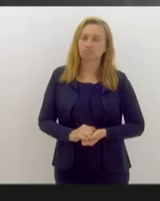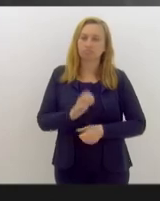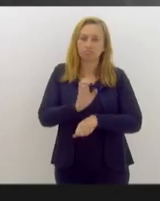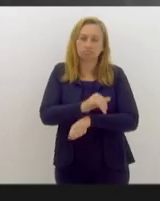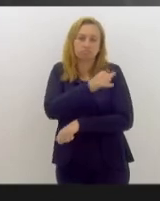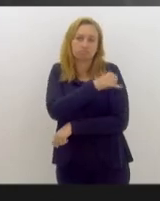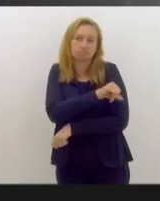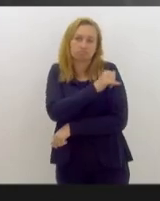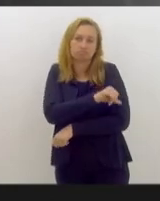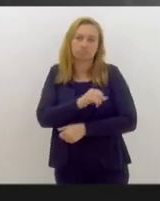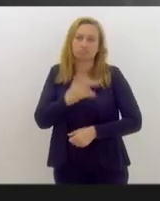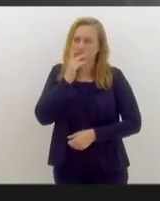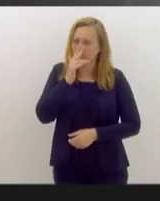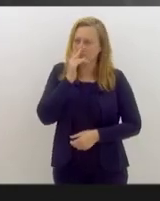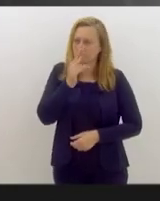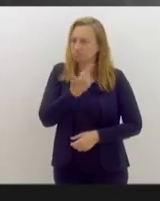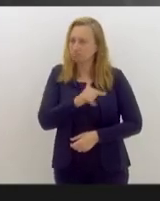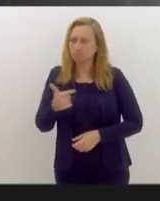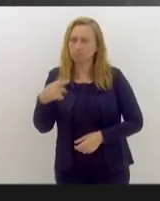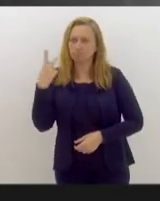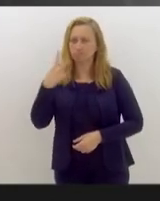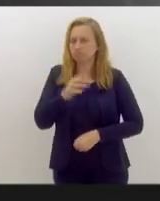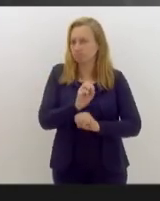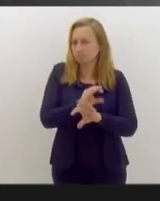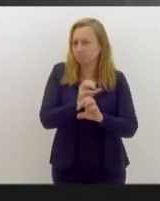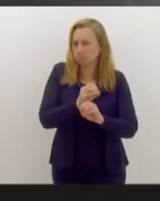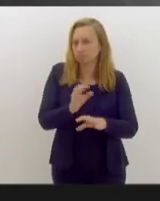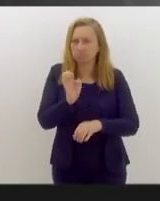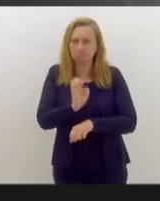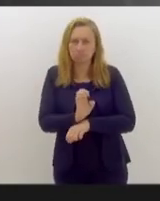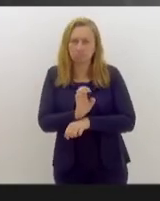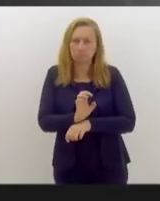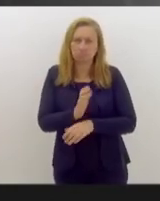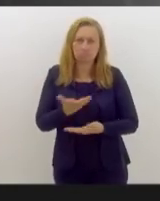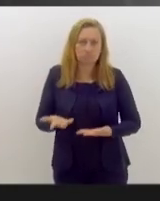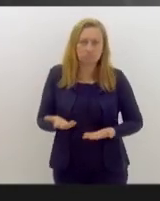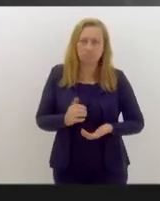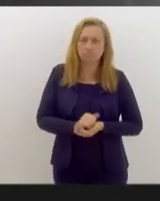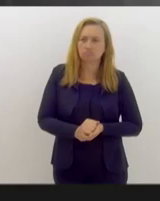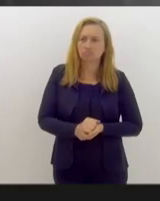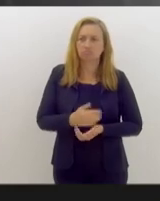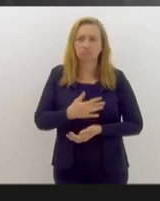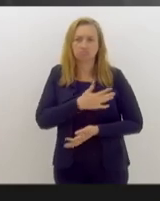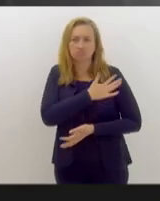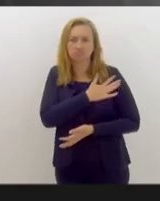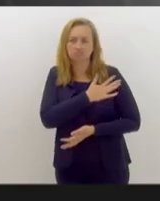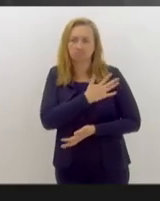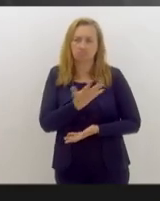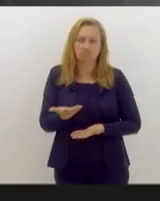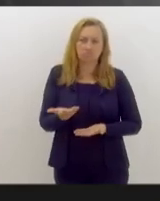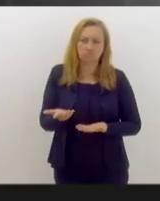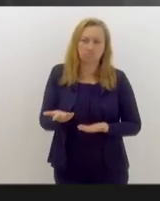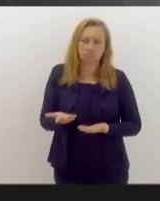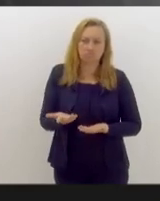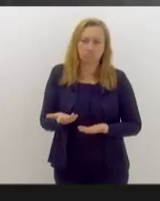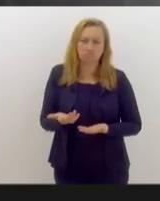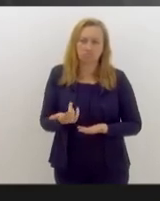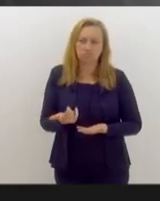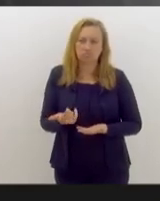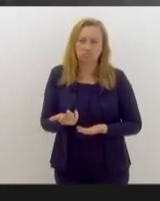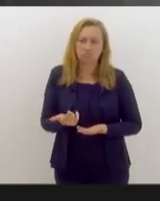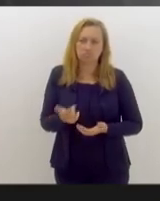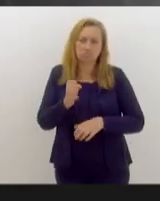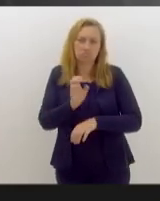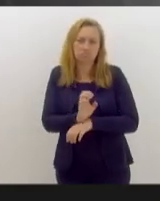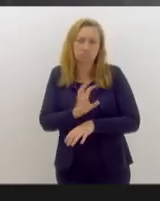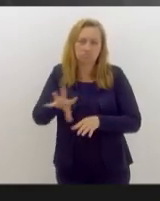do Rio de Janeiro parece não ter política de educação, porque o Estado faz escola cívico-militar sem necessariamente ter regramento, o